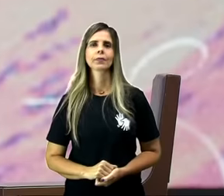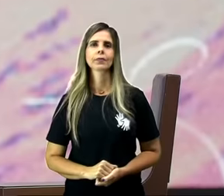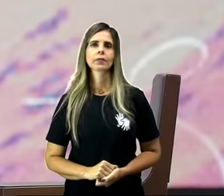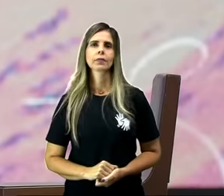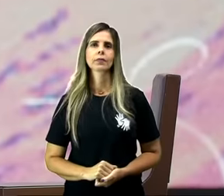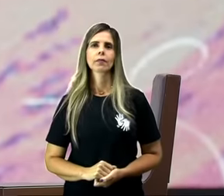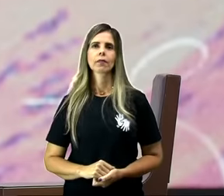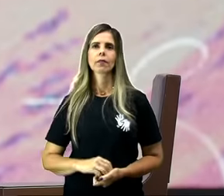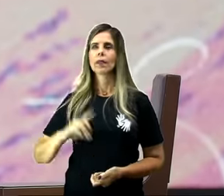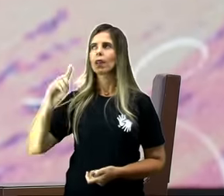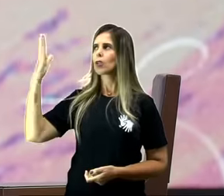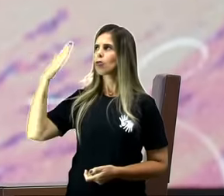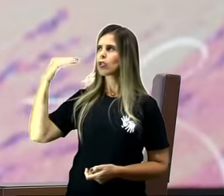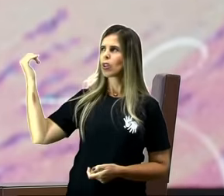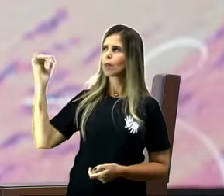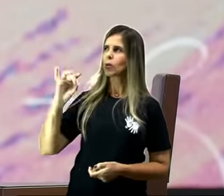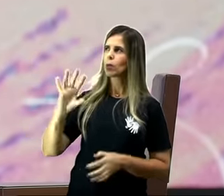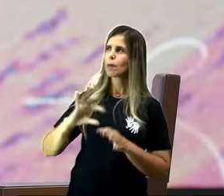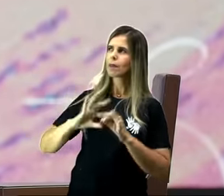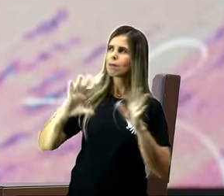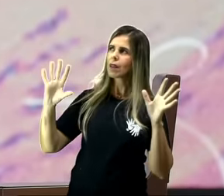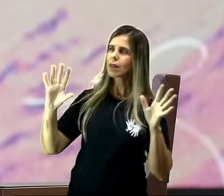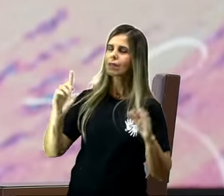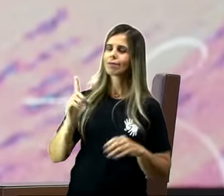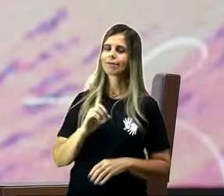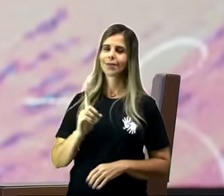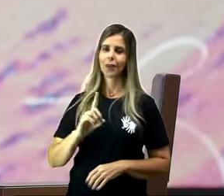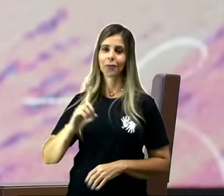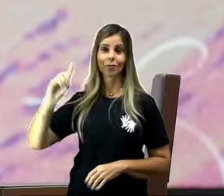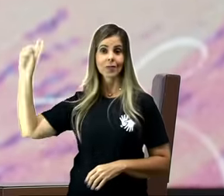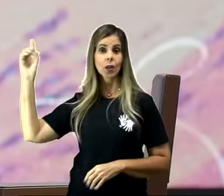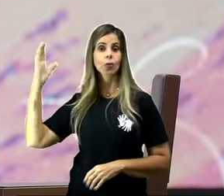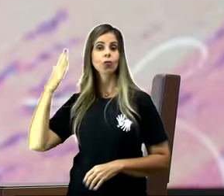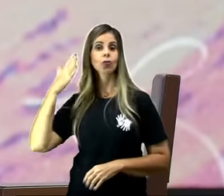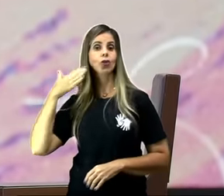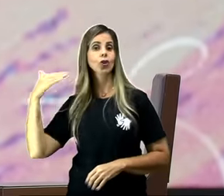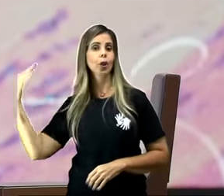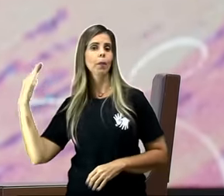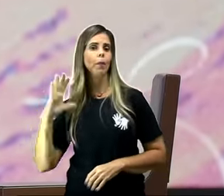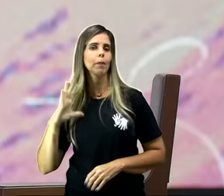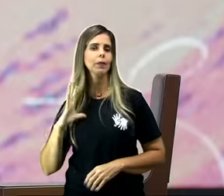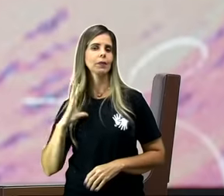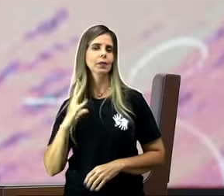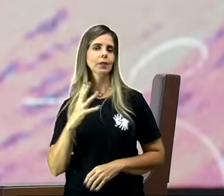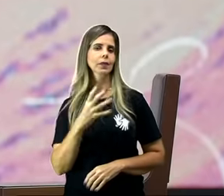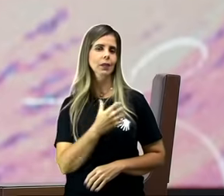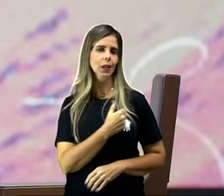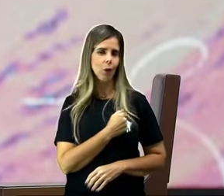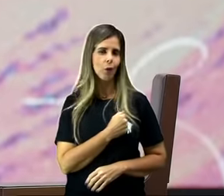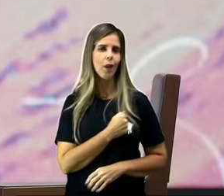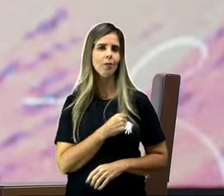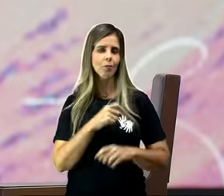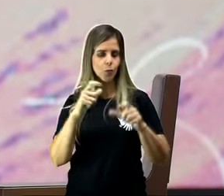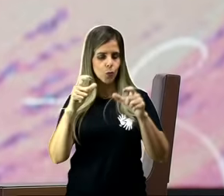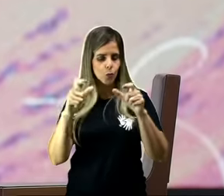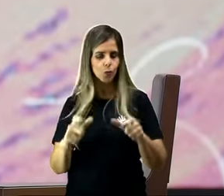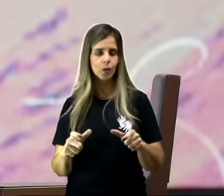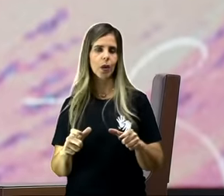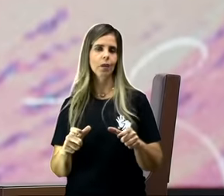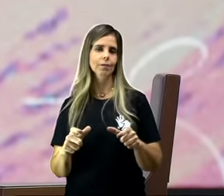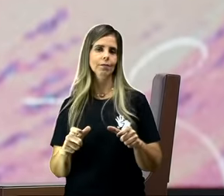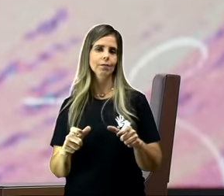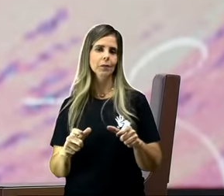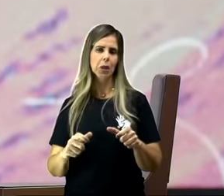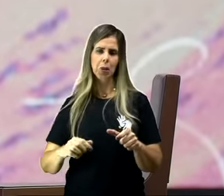Deus não nos chamou apenas para libertar pessoas. Deus nos chamou para redimir domínios e territórios que durante décadas